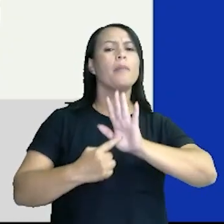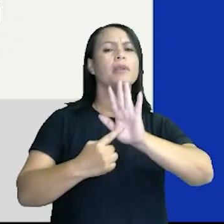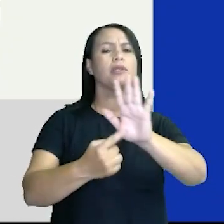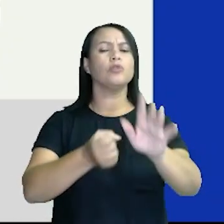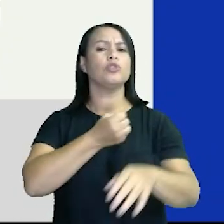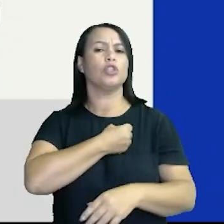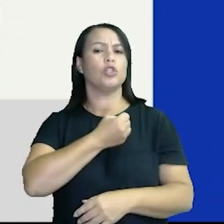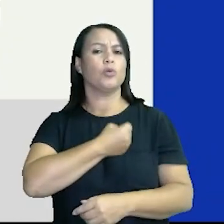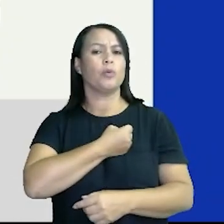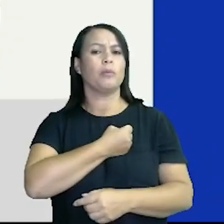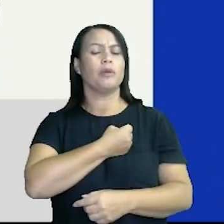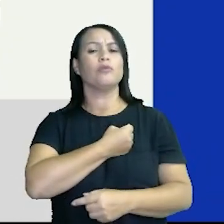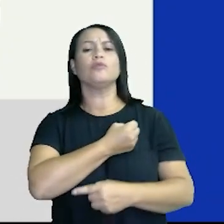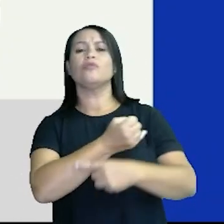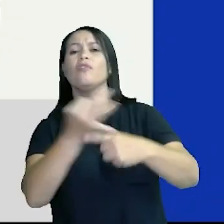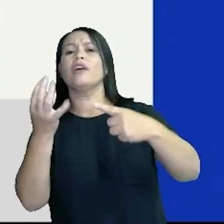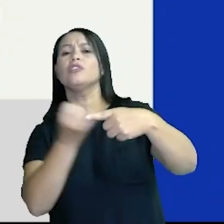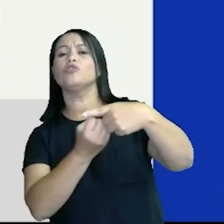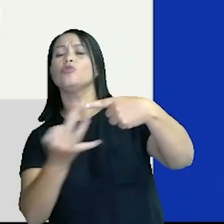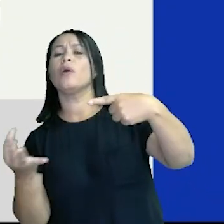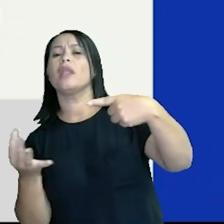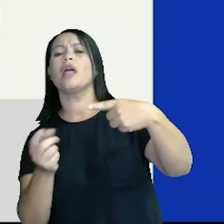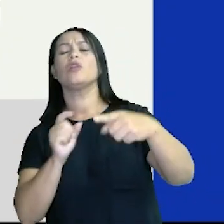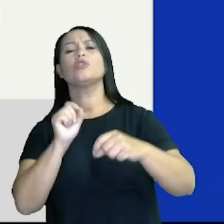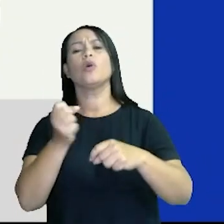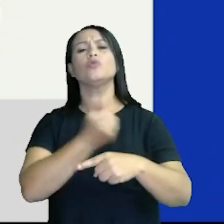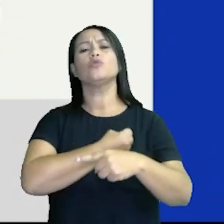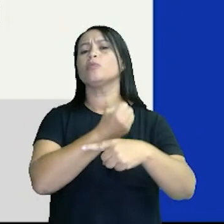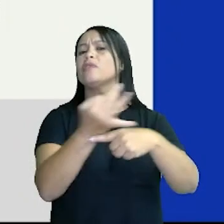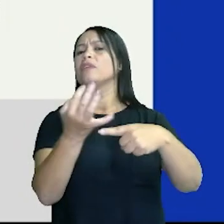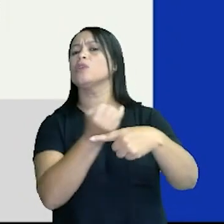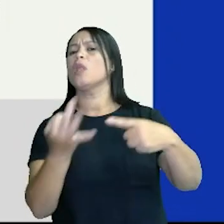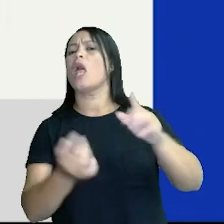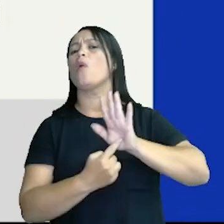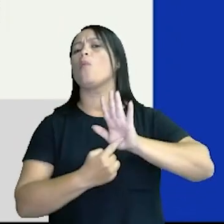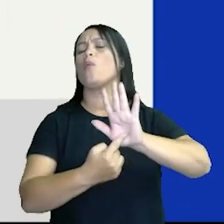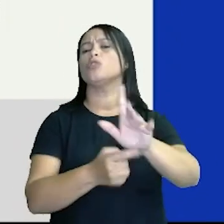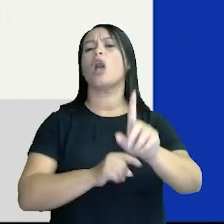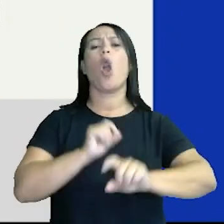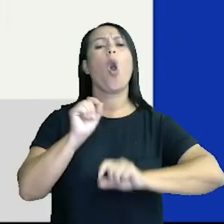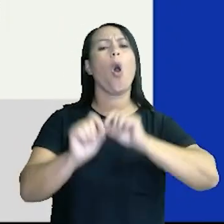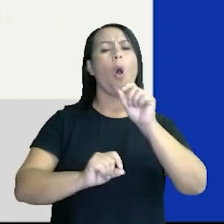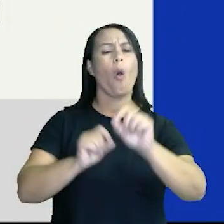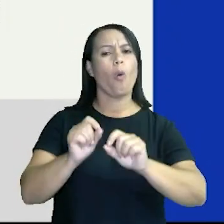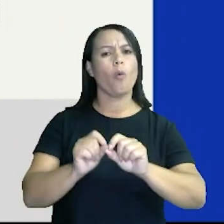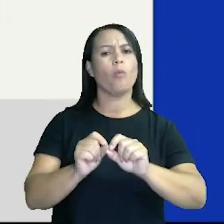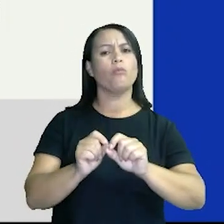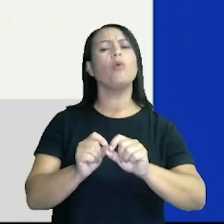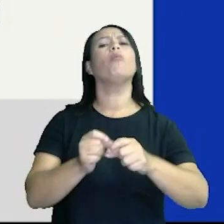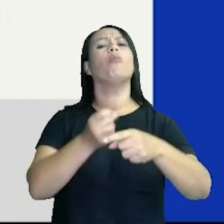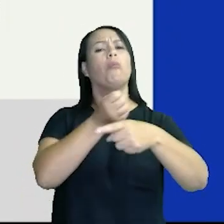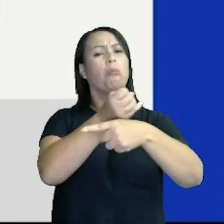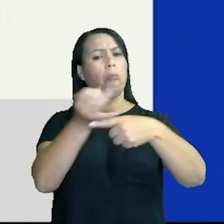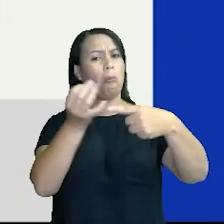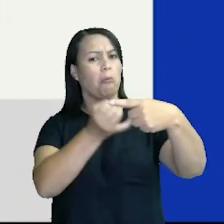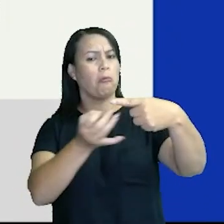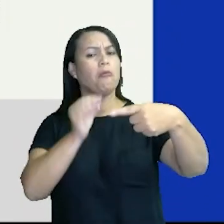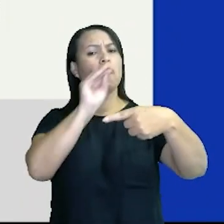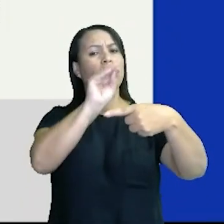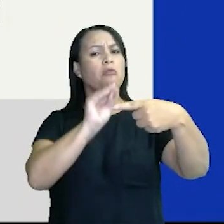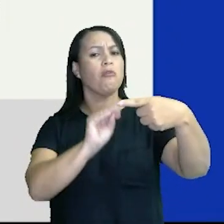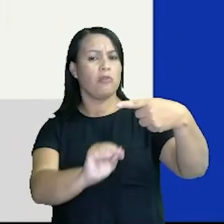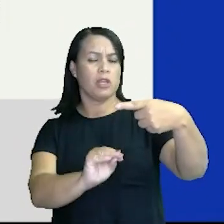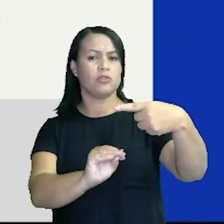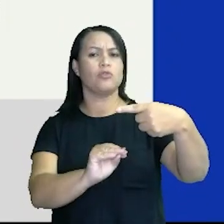Representação de números fracionários. A representação de um número fracionário é feita por meio de frações. Em uma